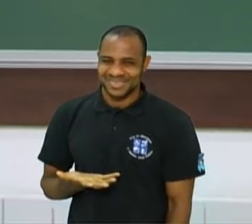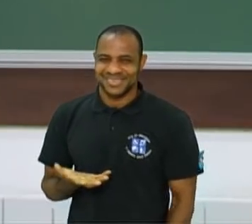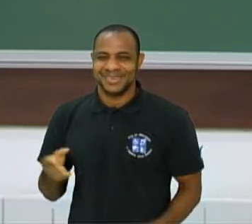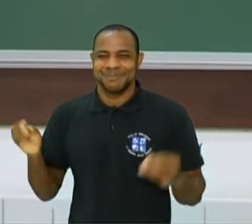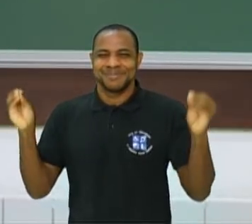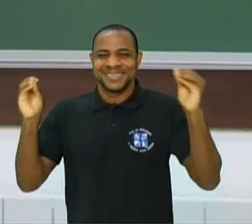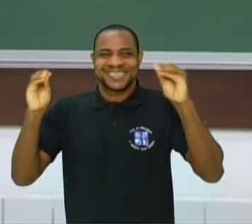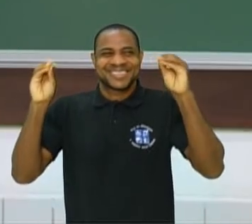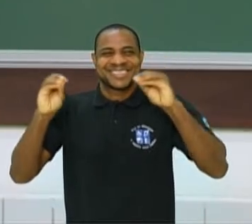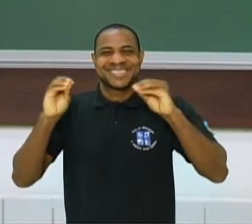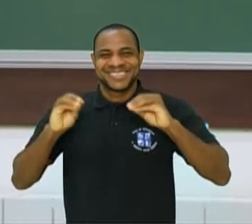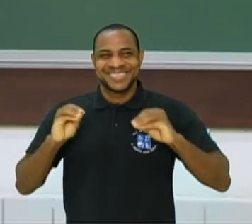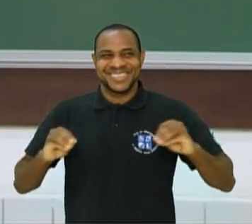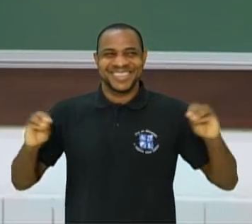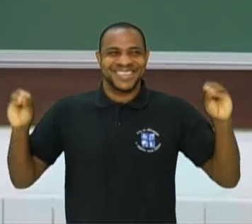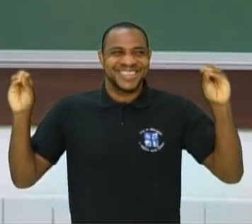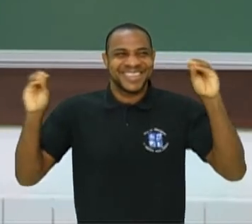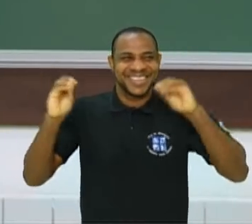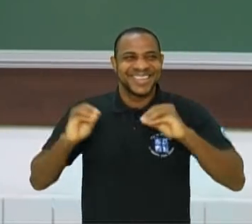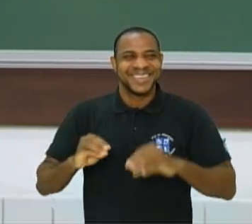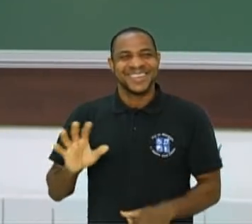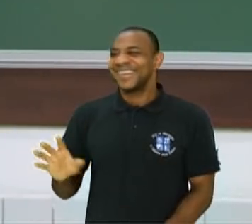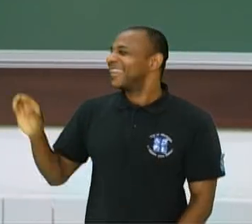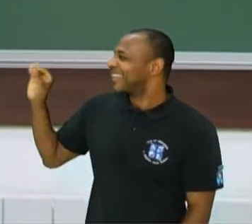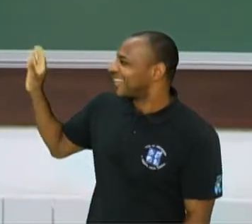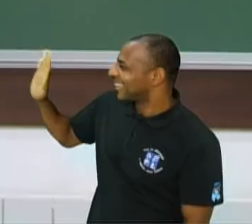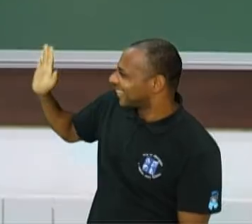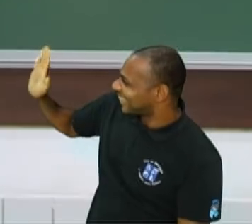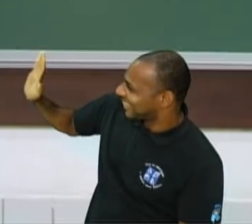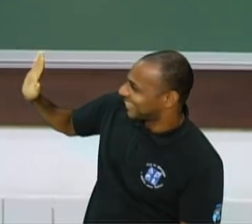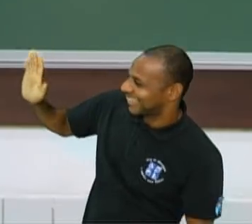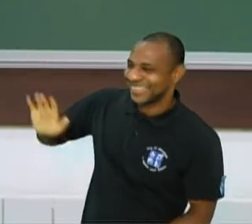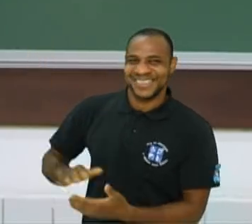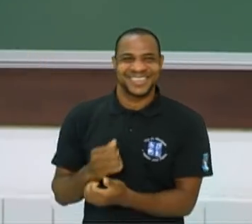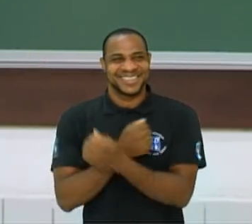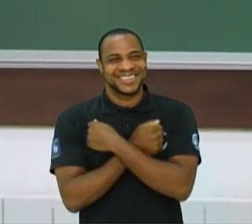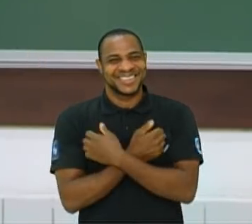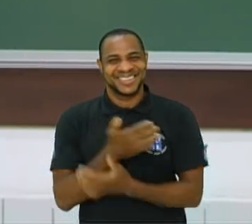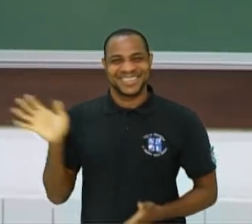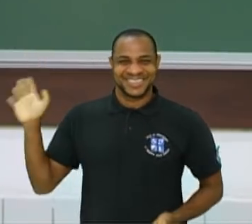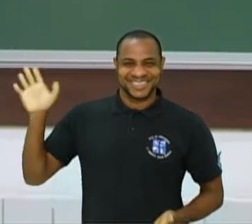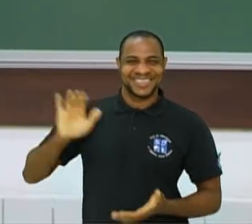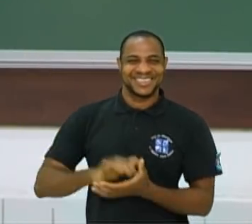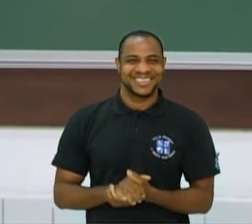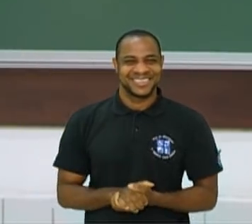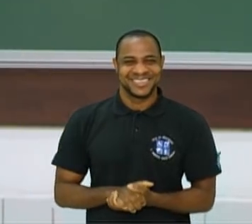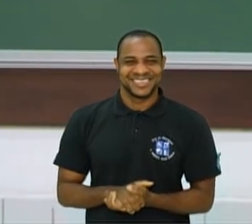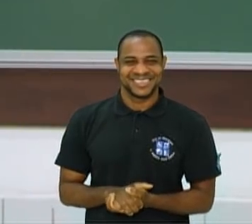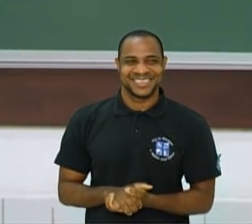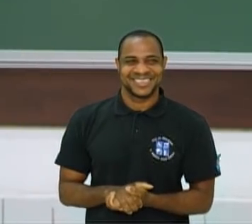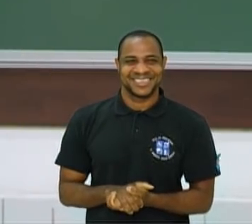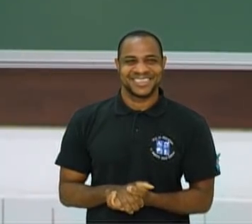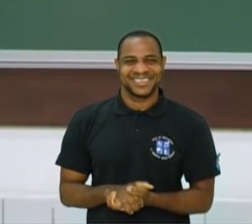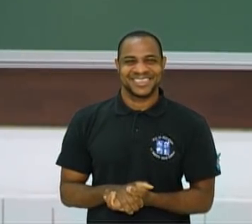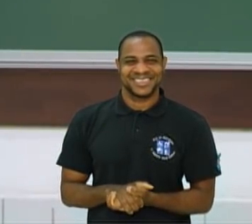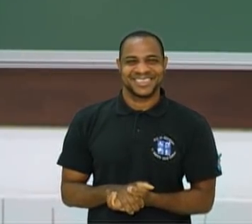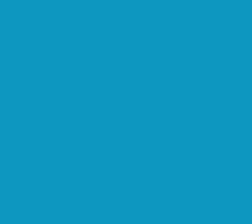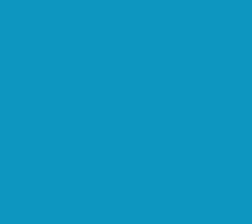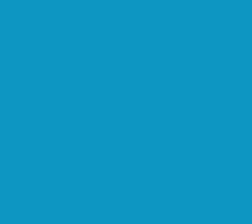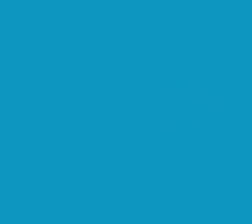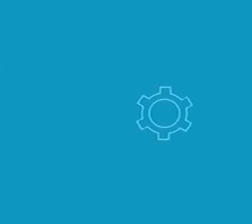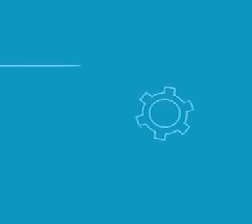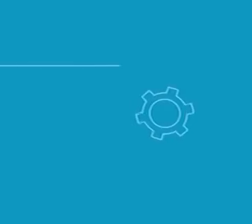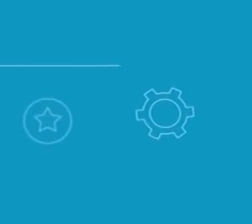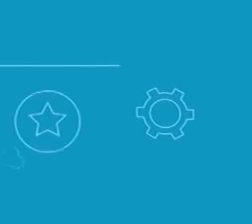para todos, né? Fiquem com Deus. Tchau, Val. Até a próxima. Tchau, gente.